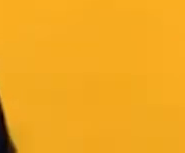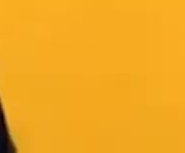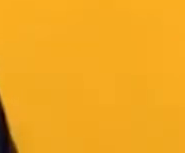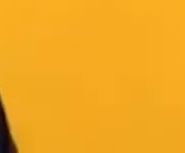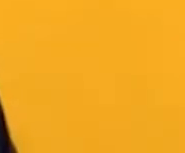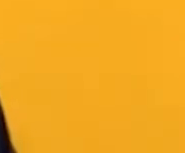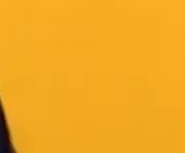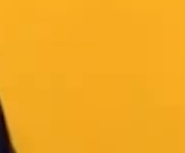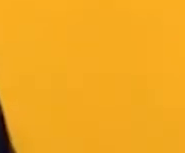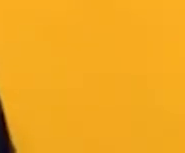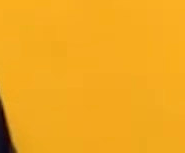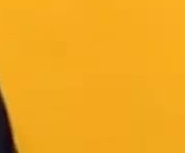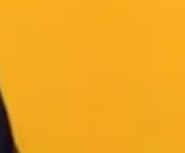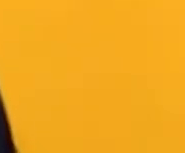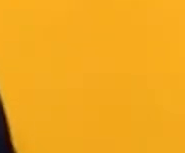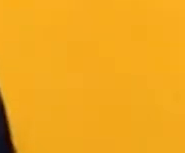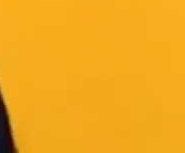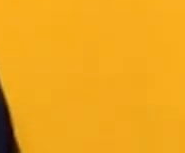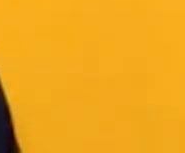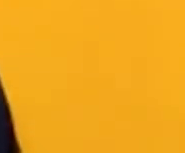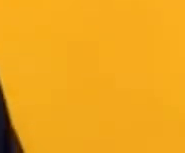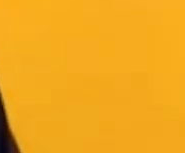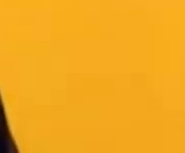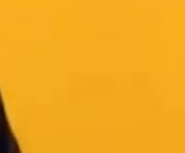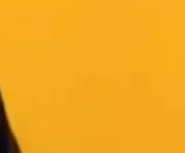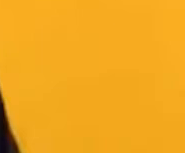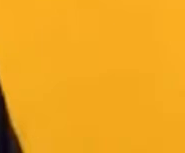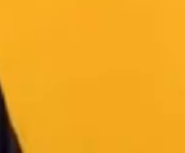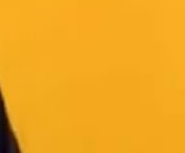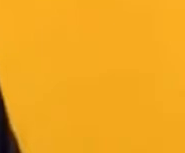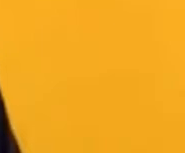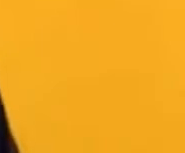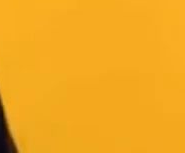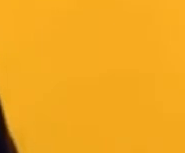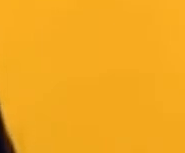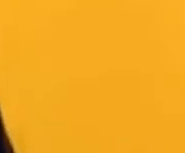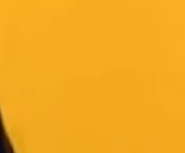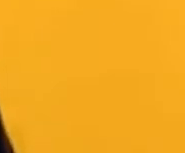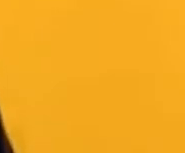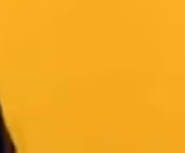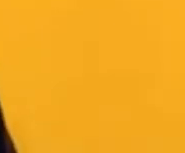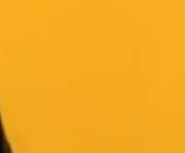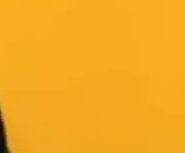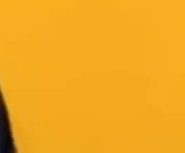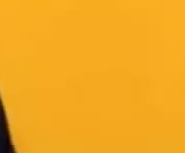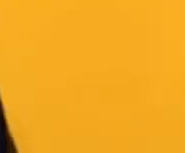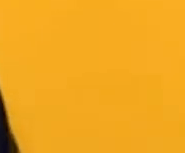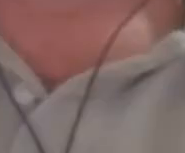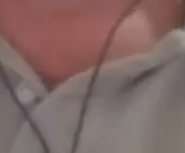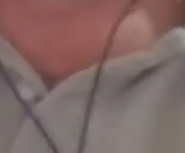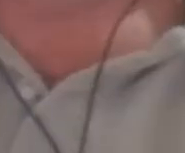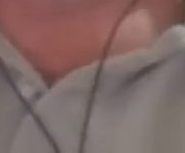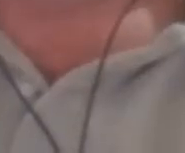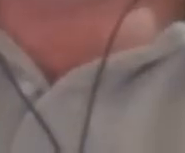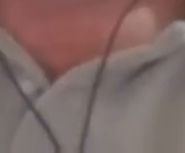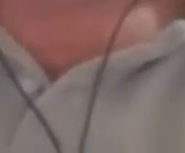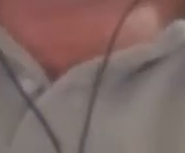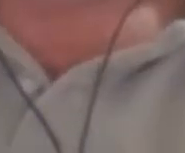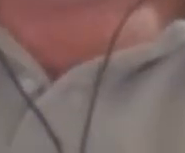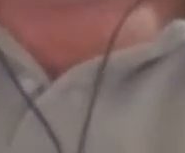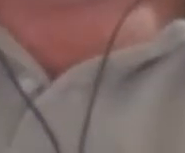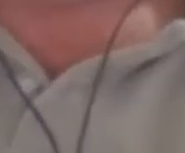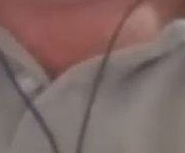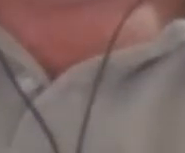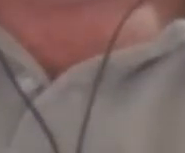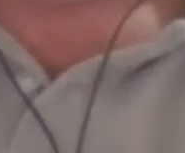fazer, e quando eu tiver sentir a segurança mesmo de todos, é fazer um grande churrasco. Quando tudo acabar, eu